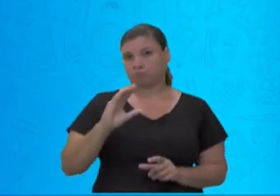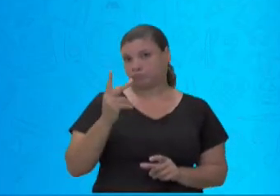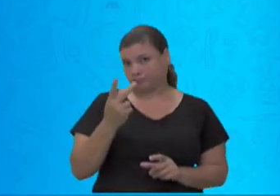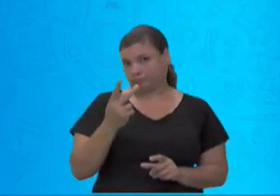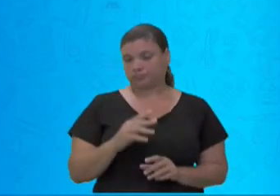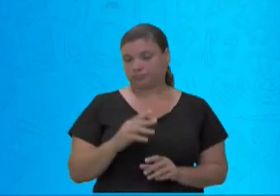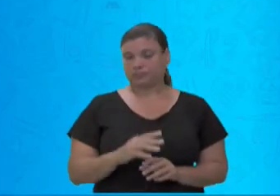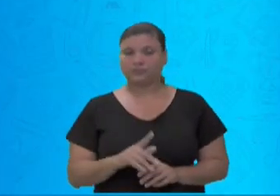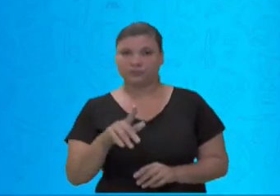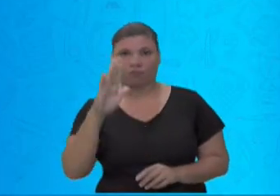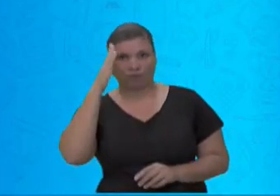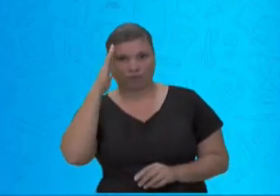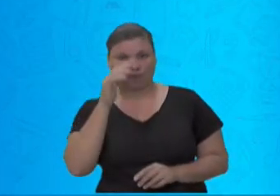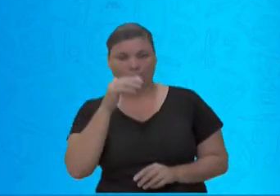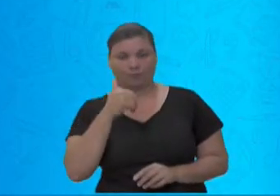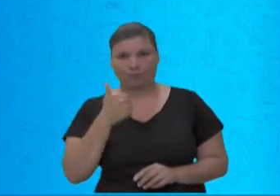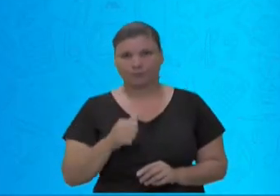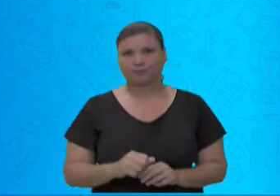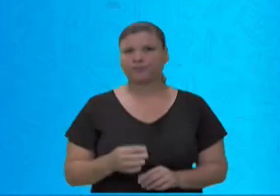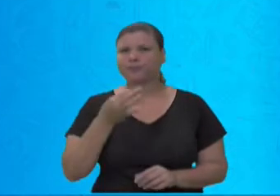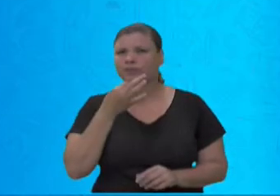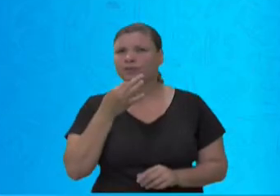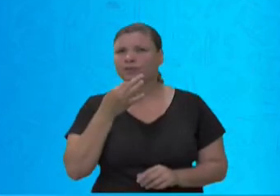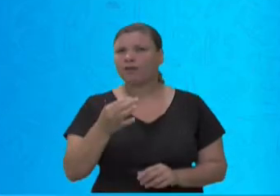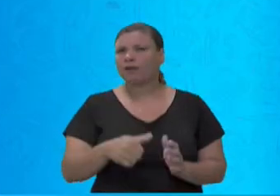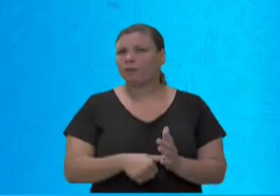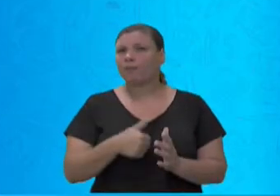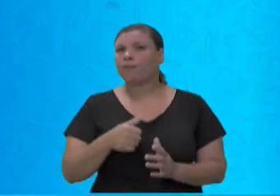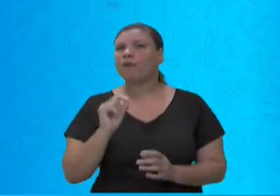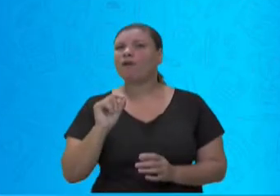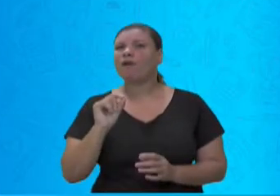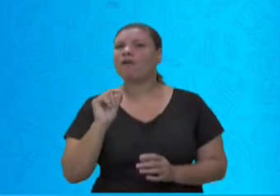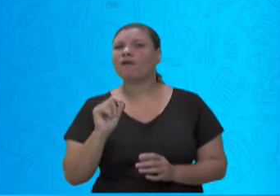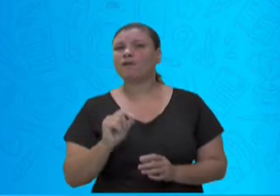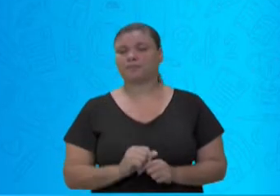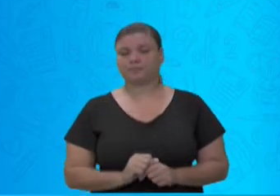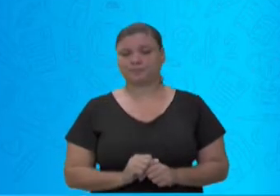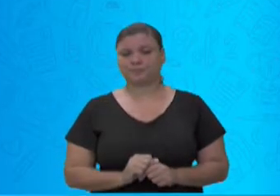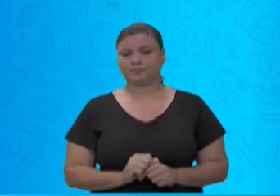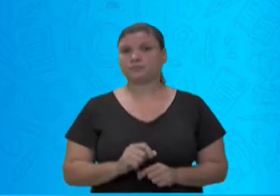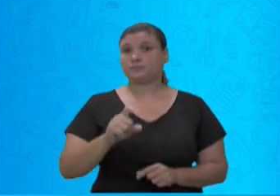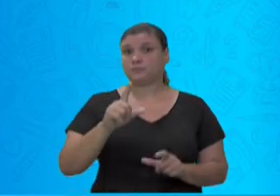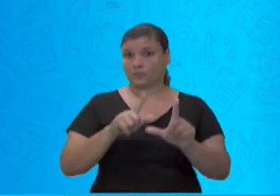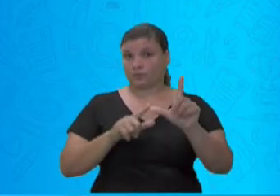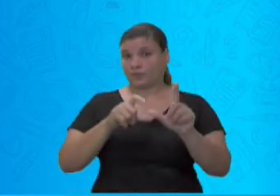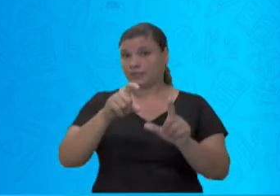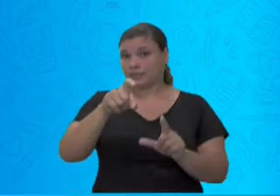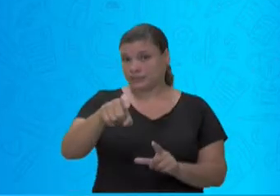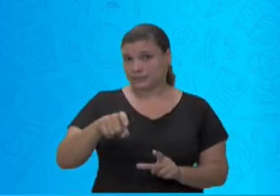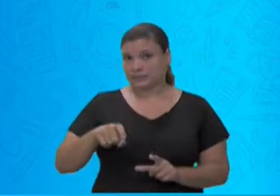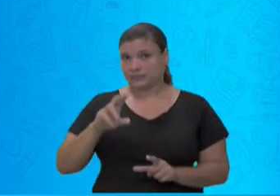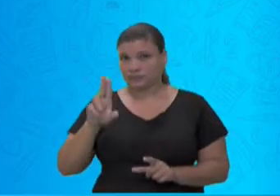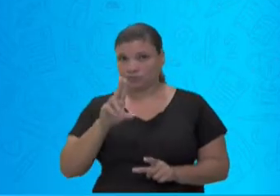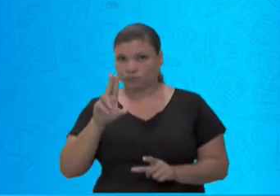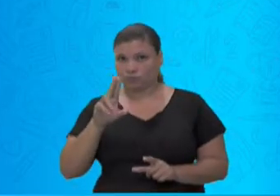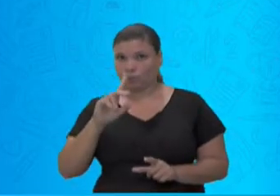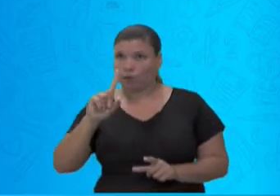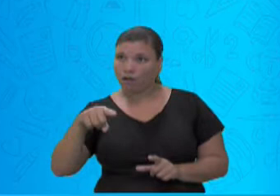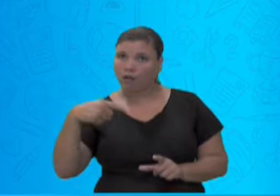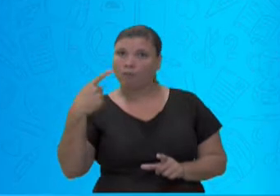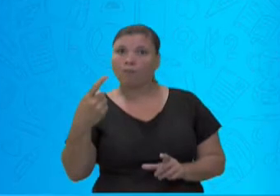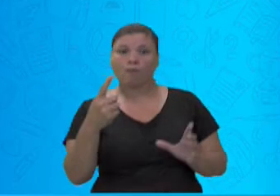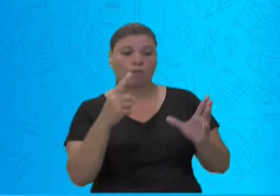Na primeira dica que nós temos é: usamos o X após um ditongo.